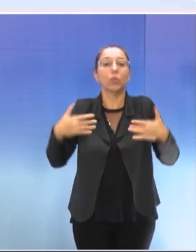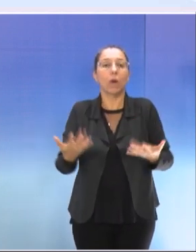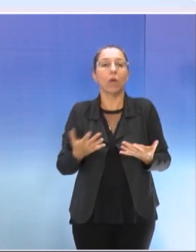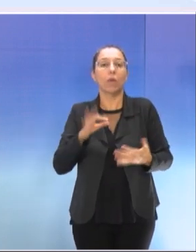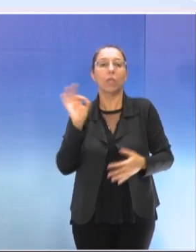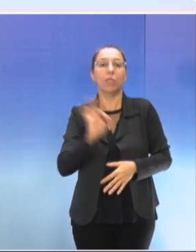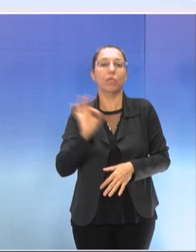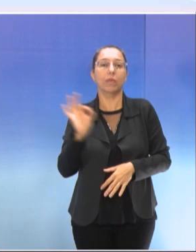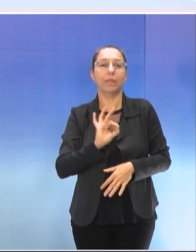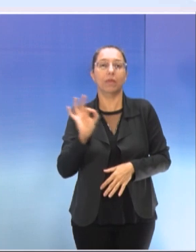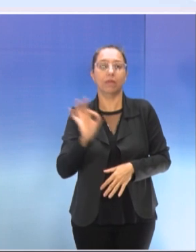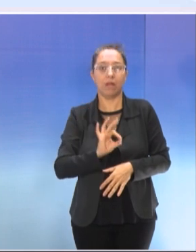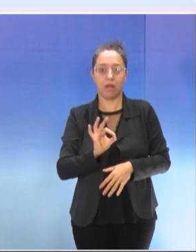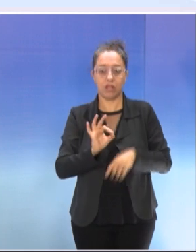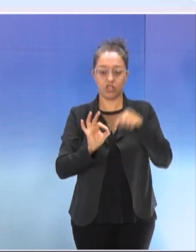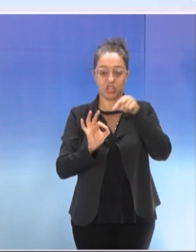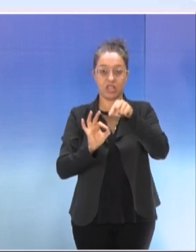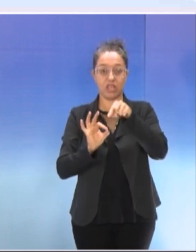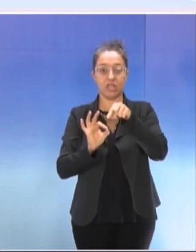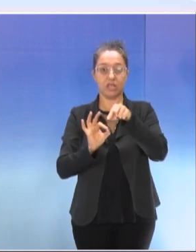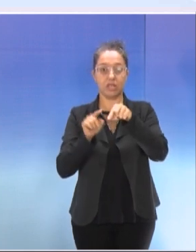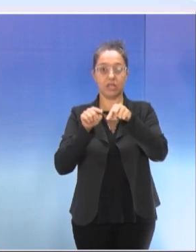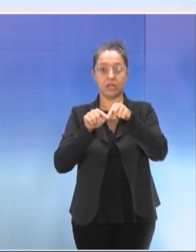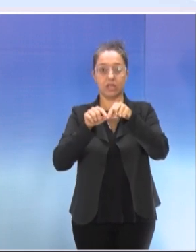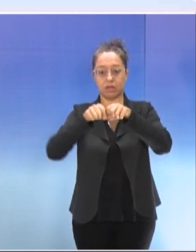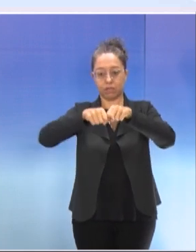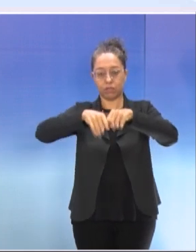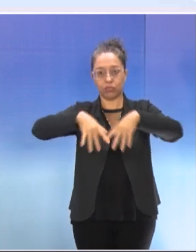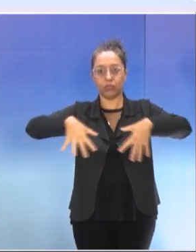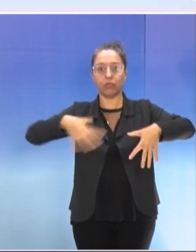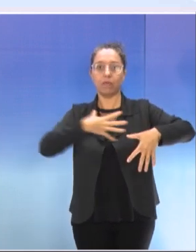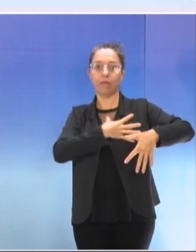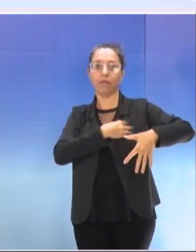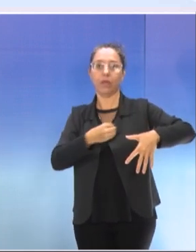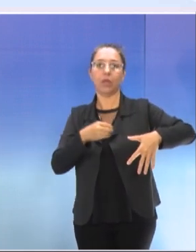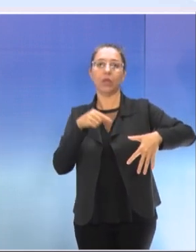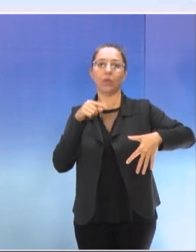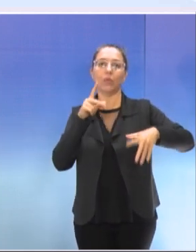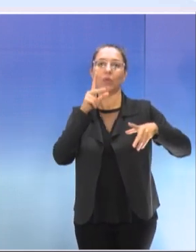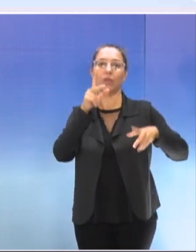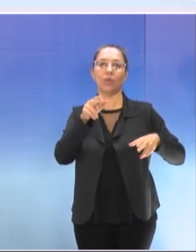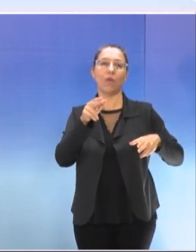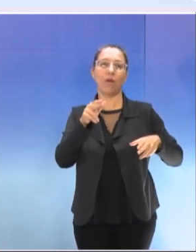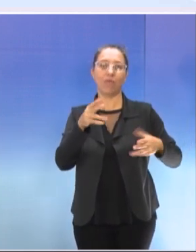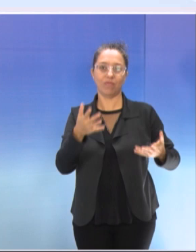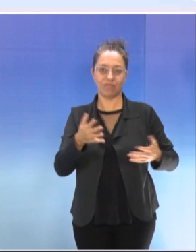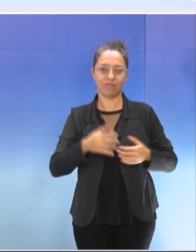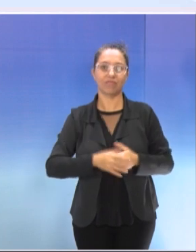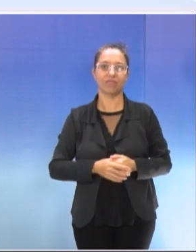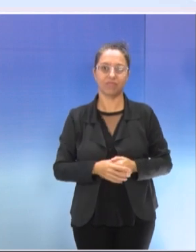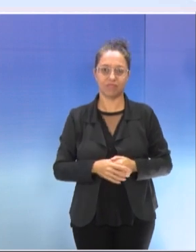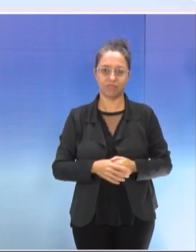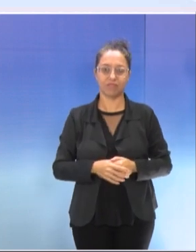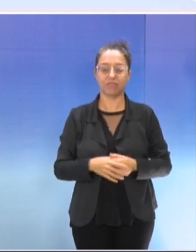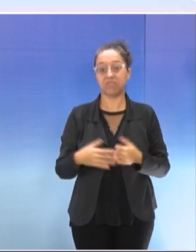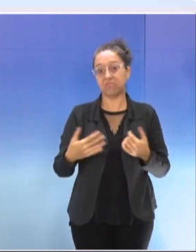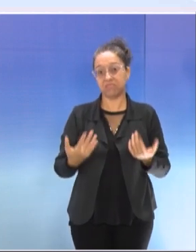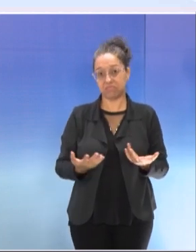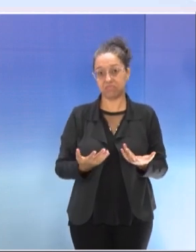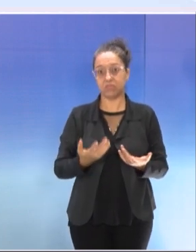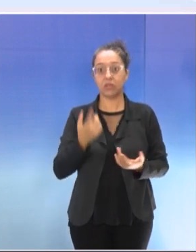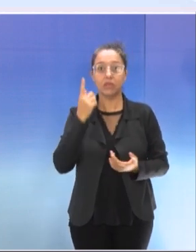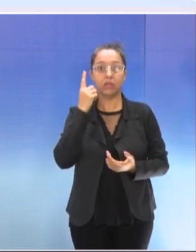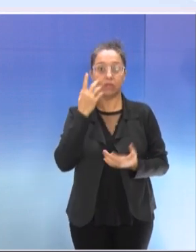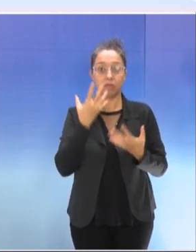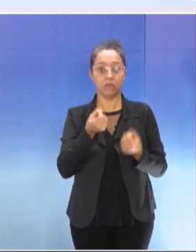na verdade, dos filhos desse indivíduo 10 nascerem com esse alelo, com esse gene para essa